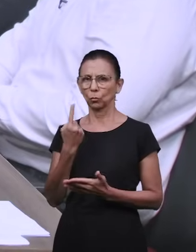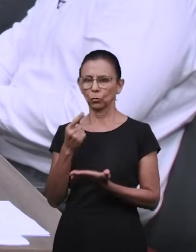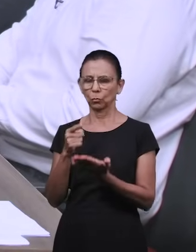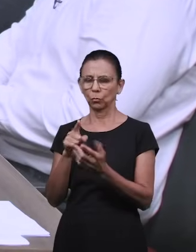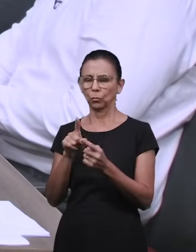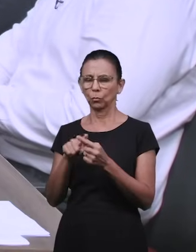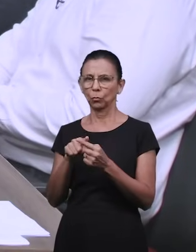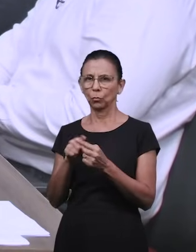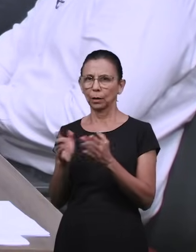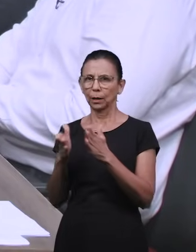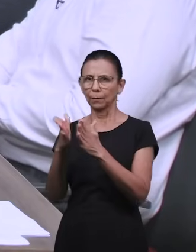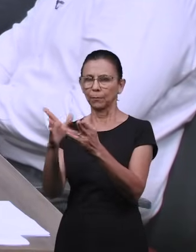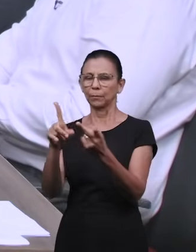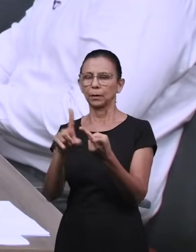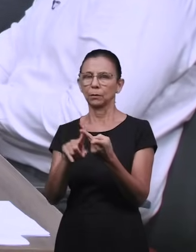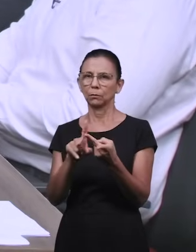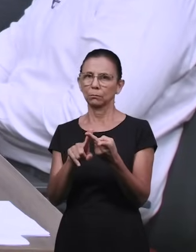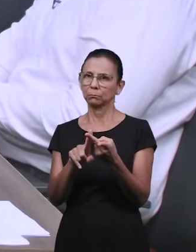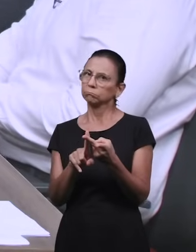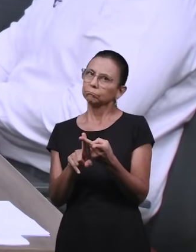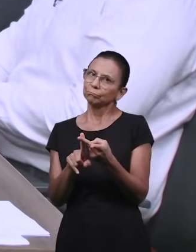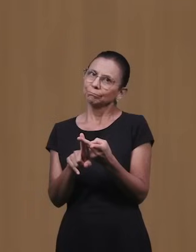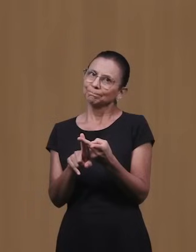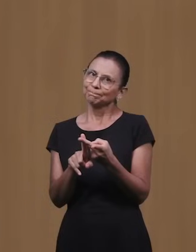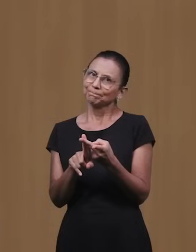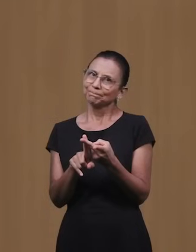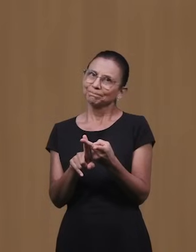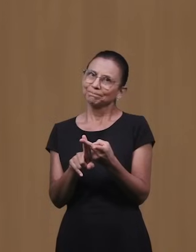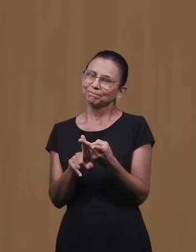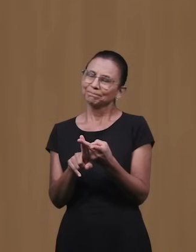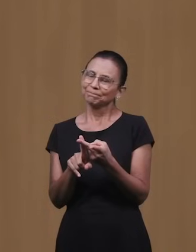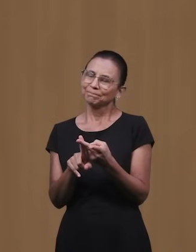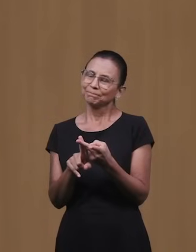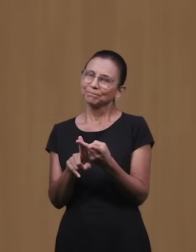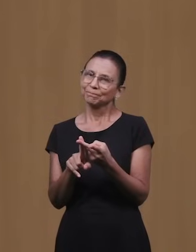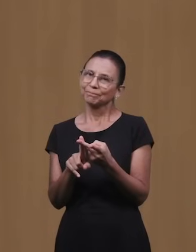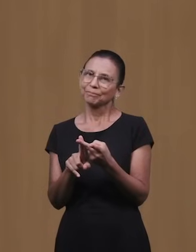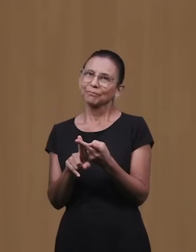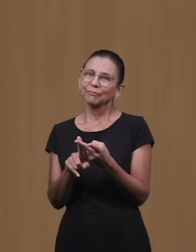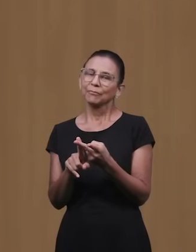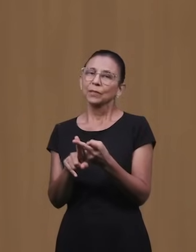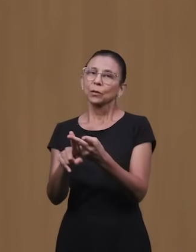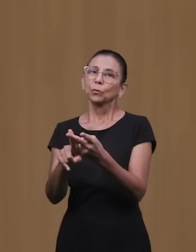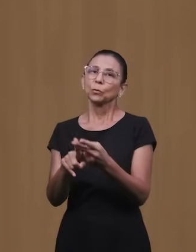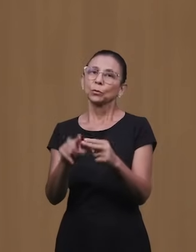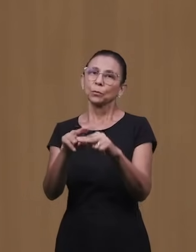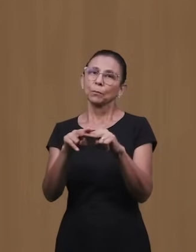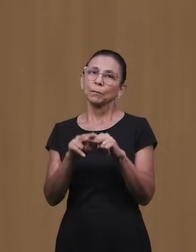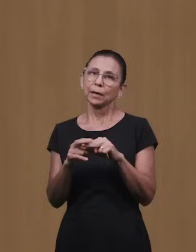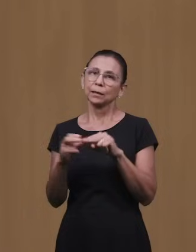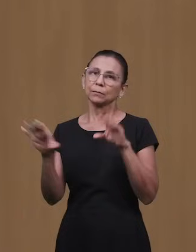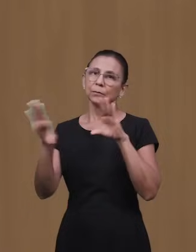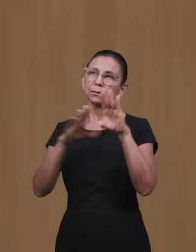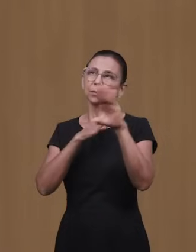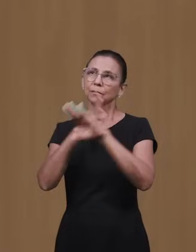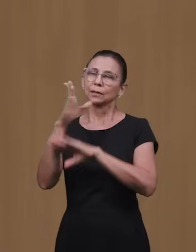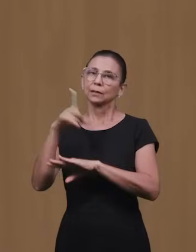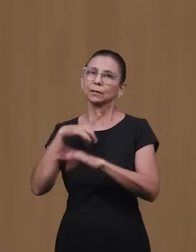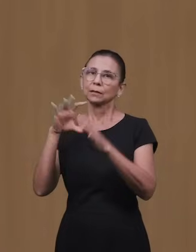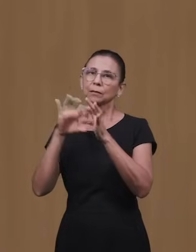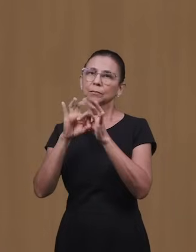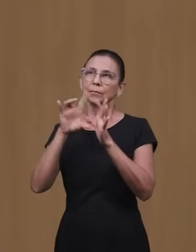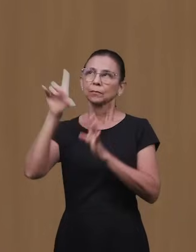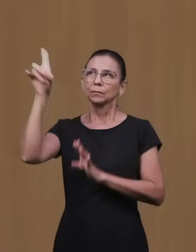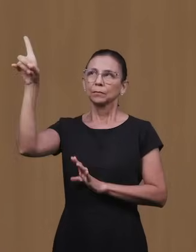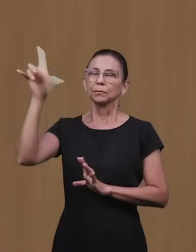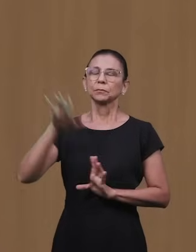caminho, como única forma Glória a Deus. de alcançarmos a eternidade e comunhão